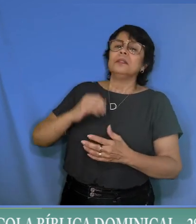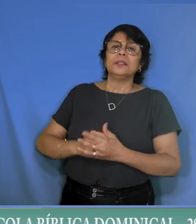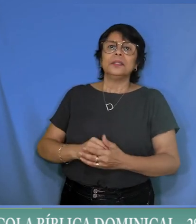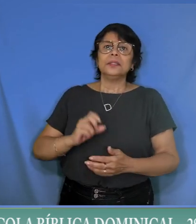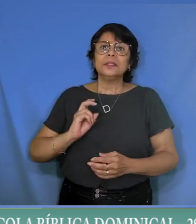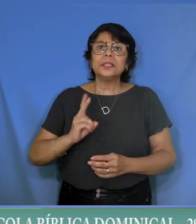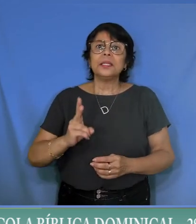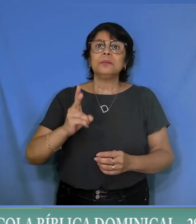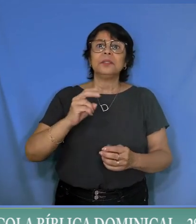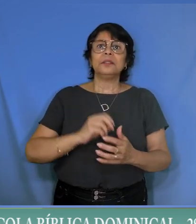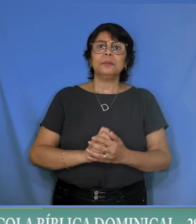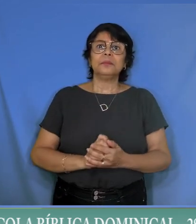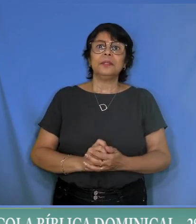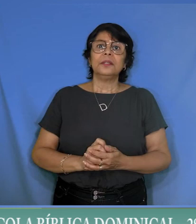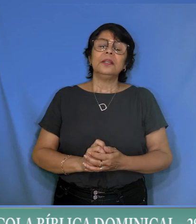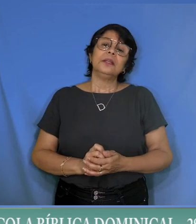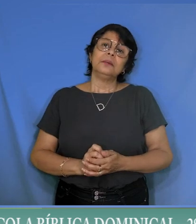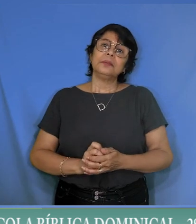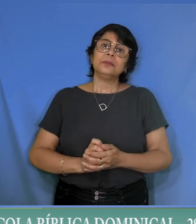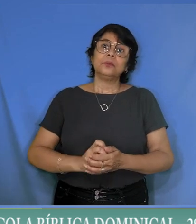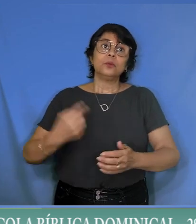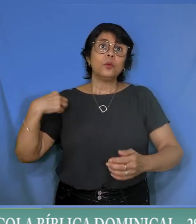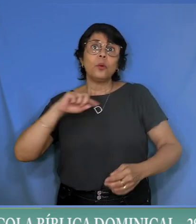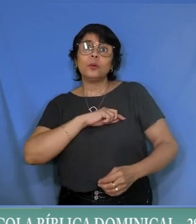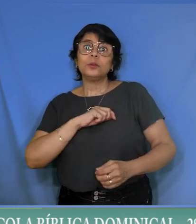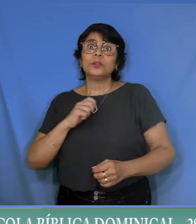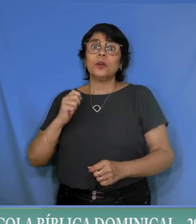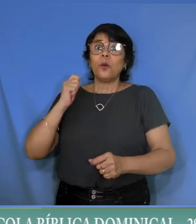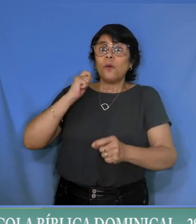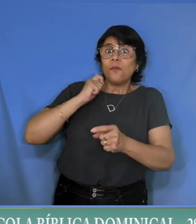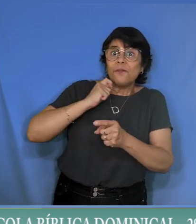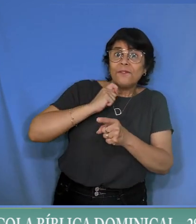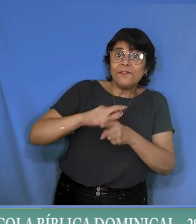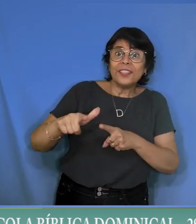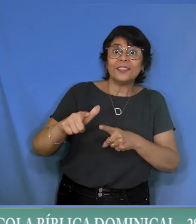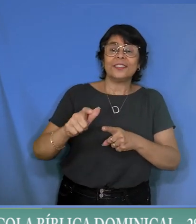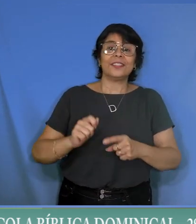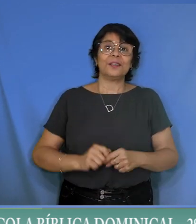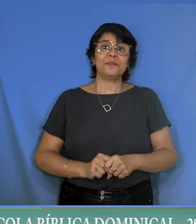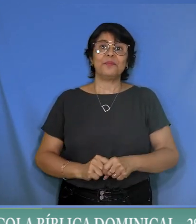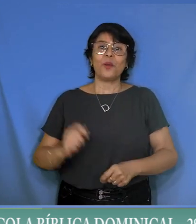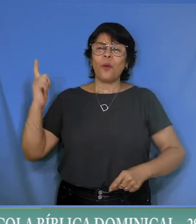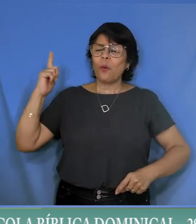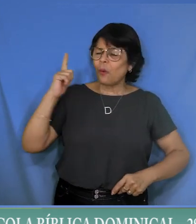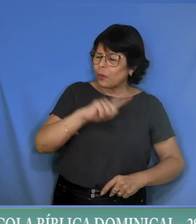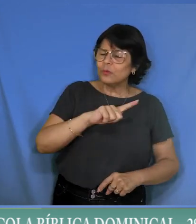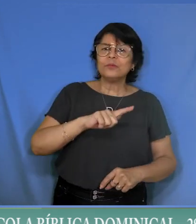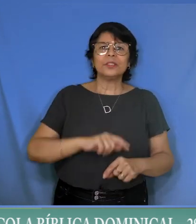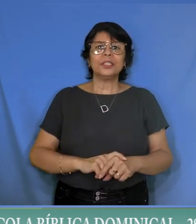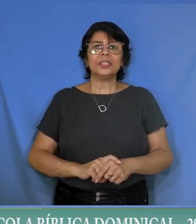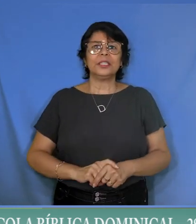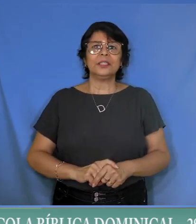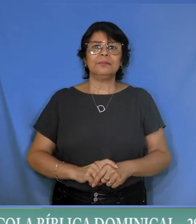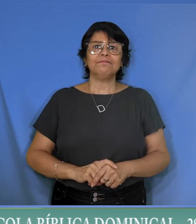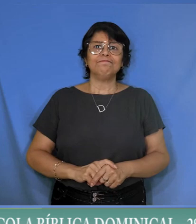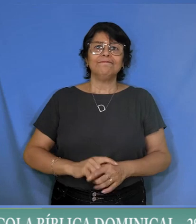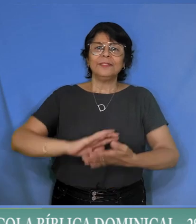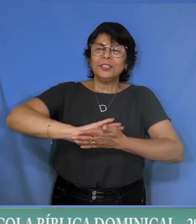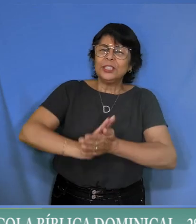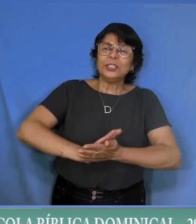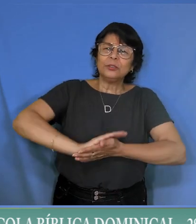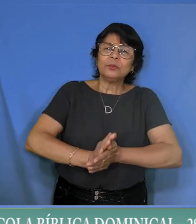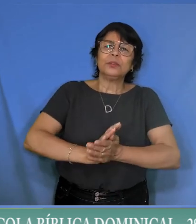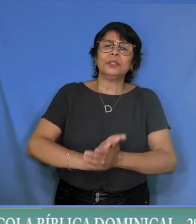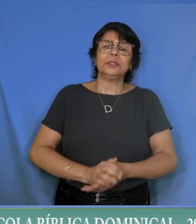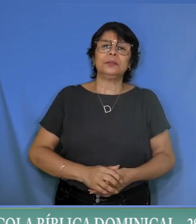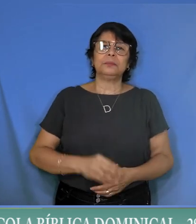né? Então, para descer o rio abaixo, quase que a gente não precisa nem de nadar, só soltar o corpo. Mas quando você se converte,